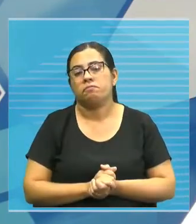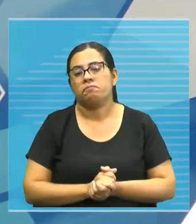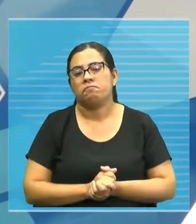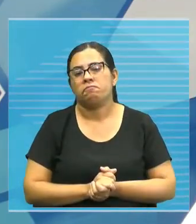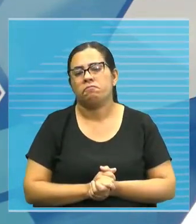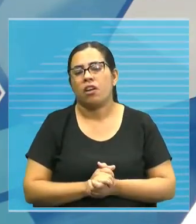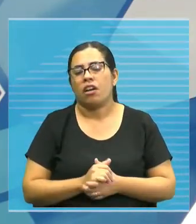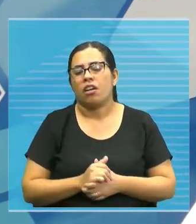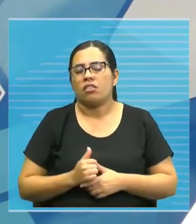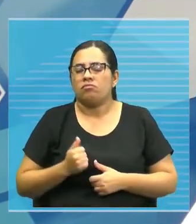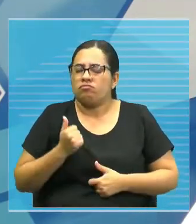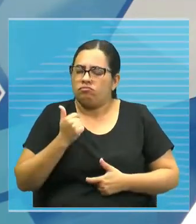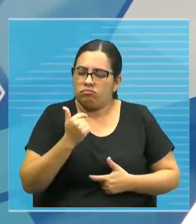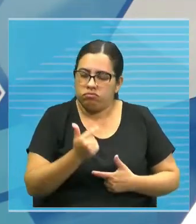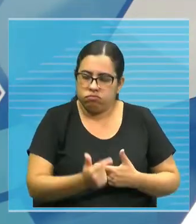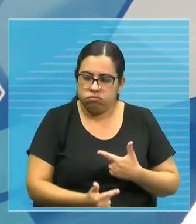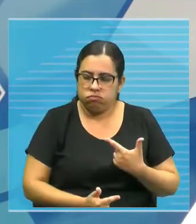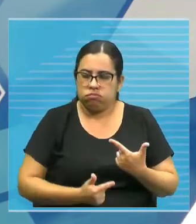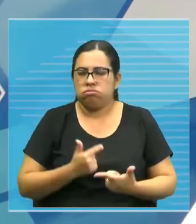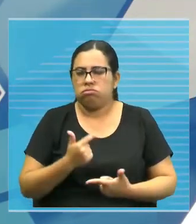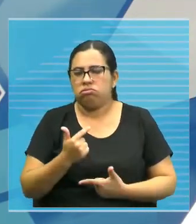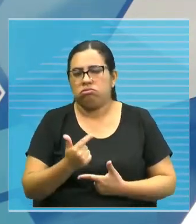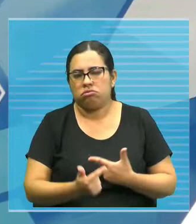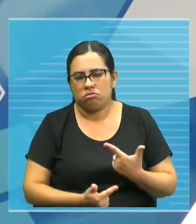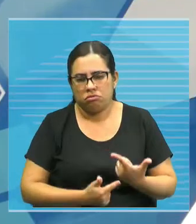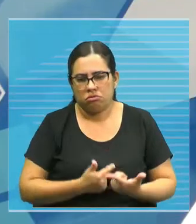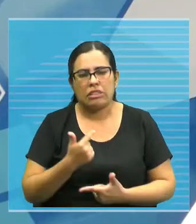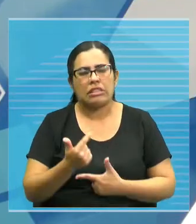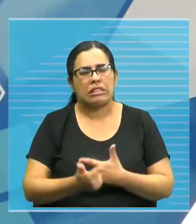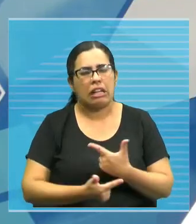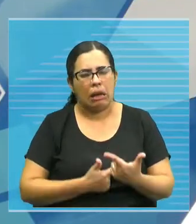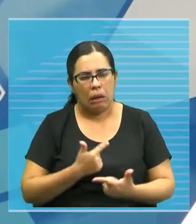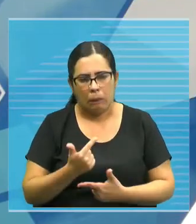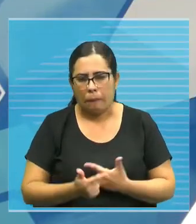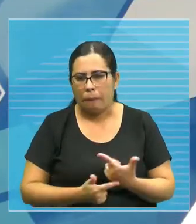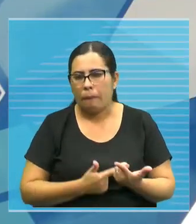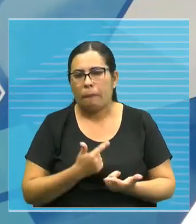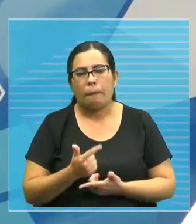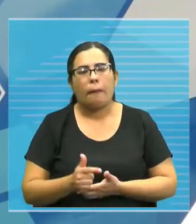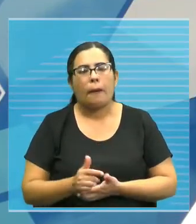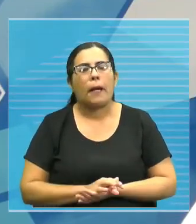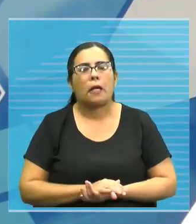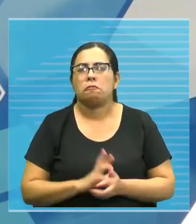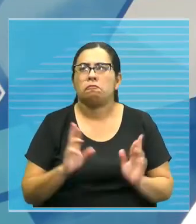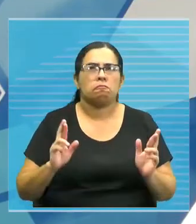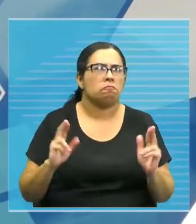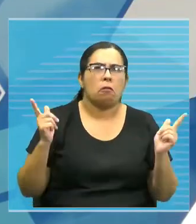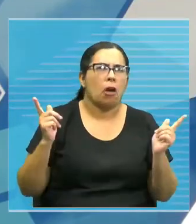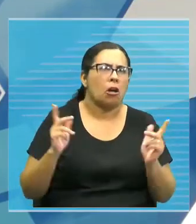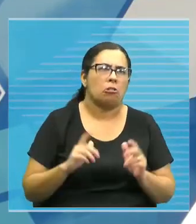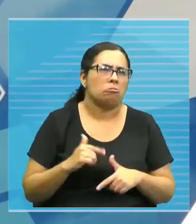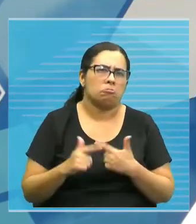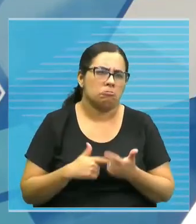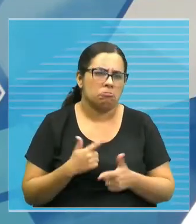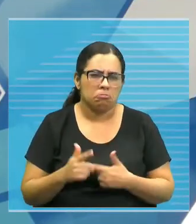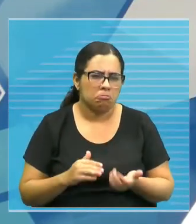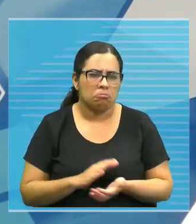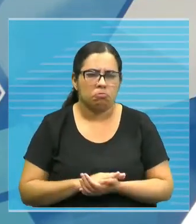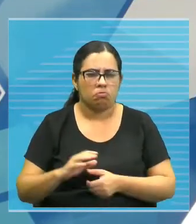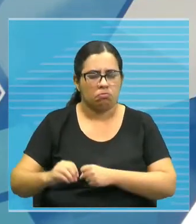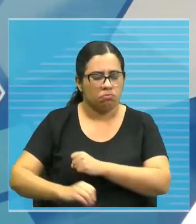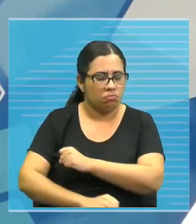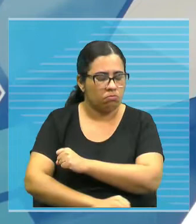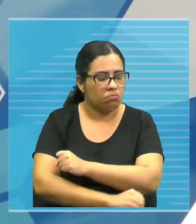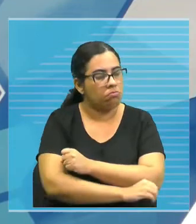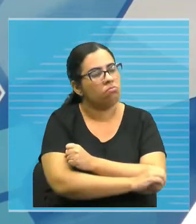cujo esforço físico não é praxe para você, não é de praxe, e ao término daquele